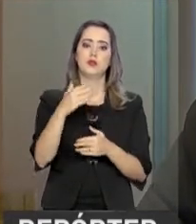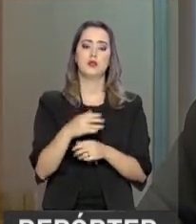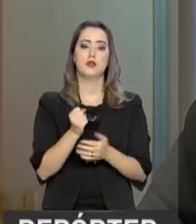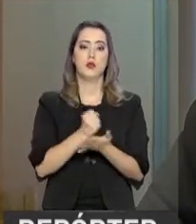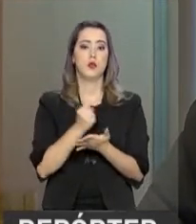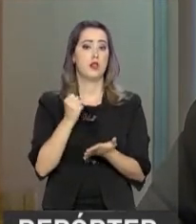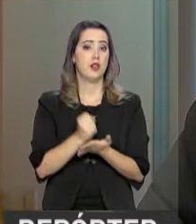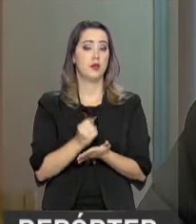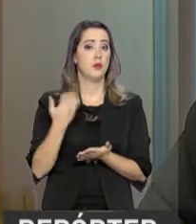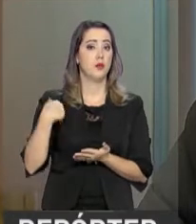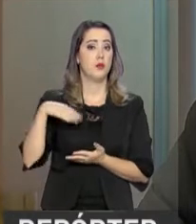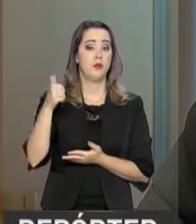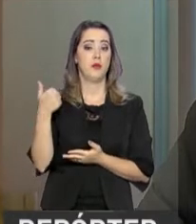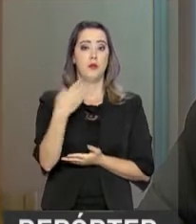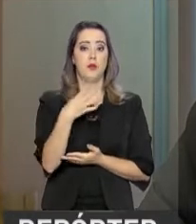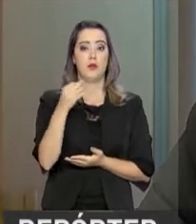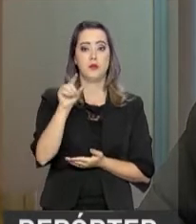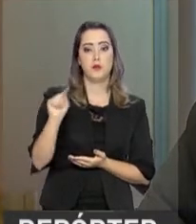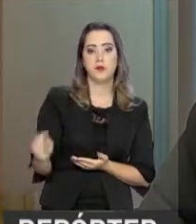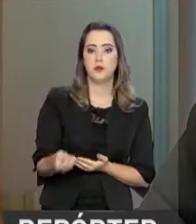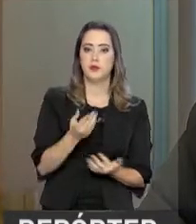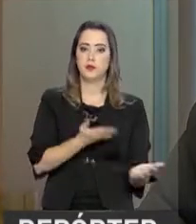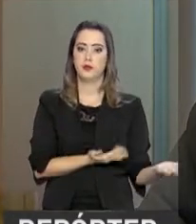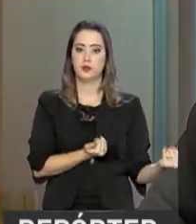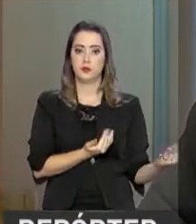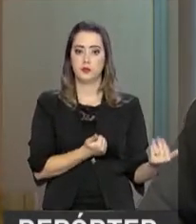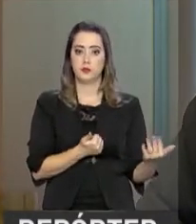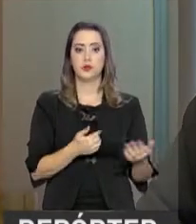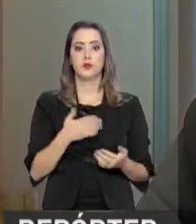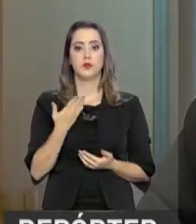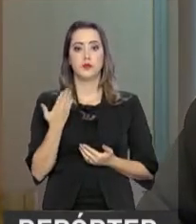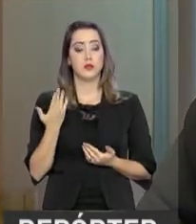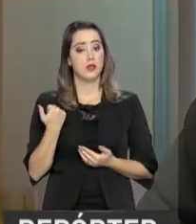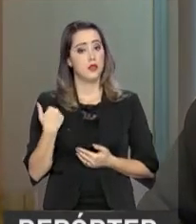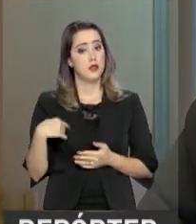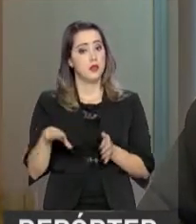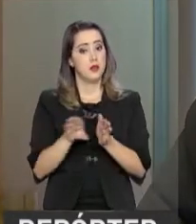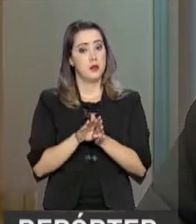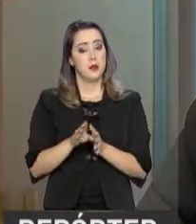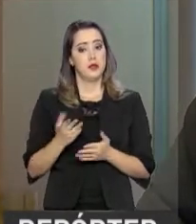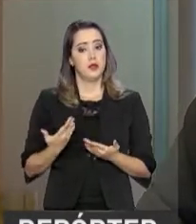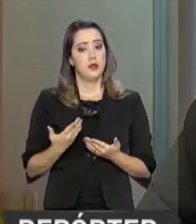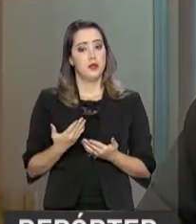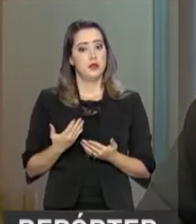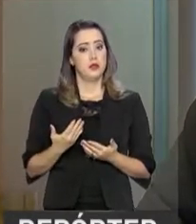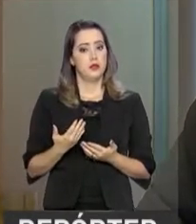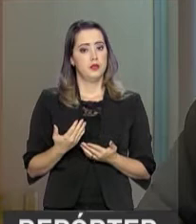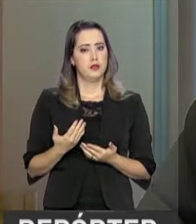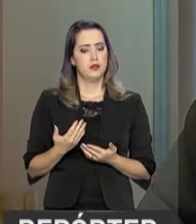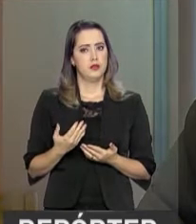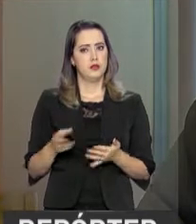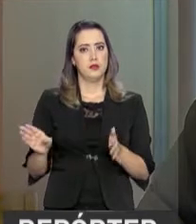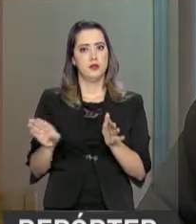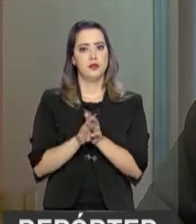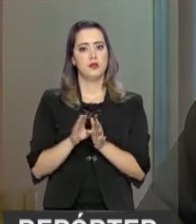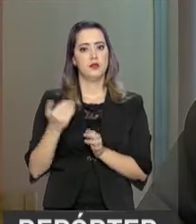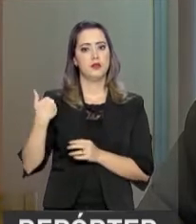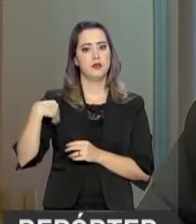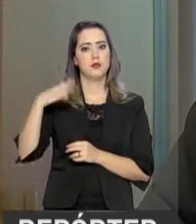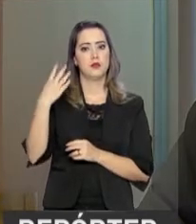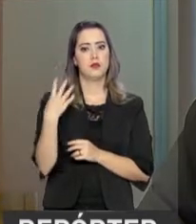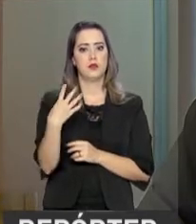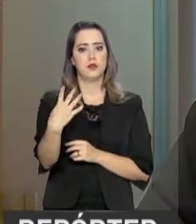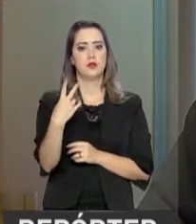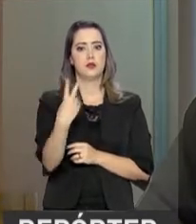mais de 140 mil jovens só nesse primeiro trimestre. Chegando a um estoque aí de mais de 422